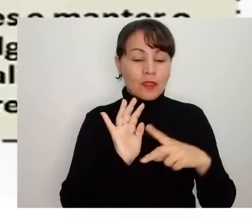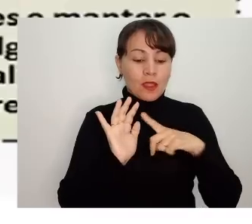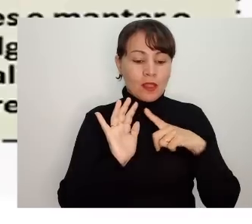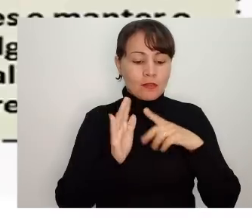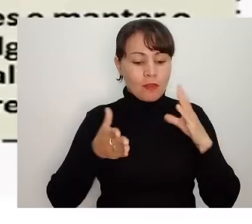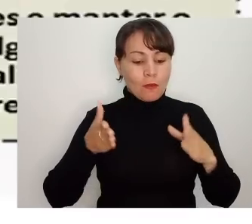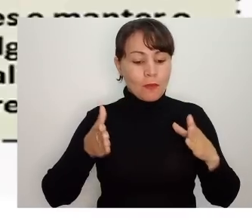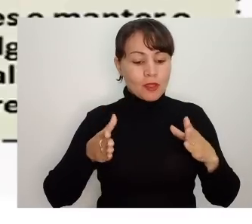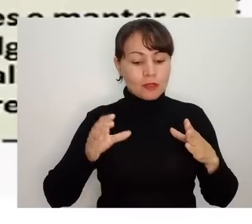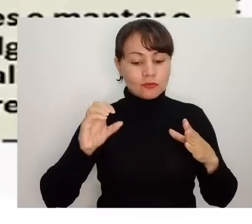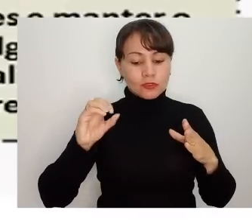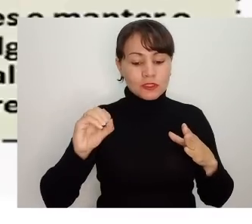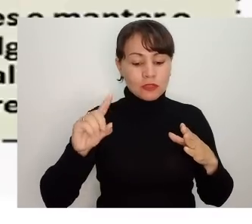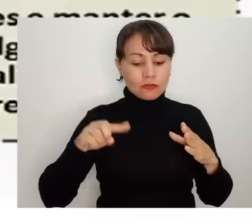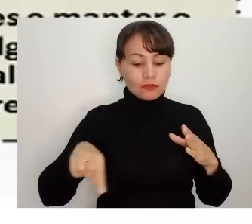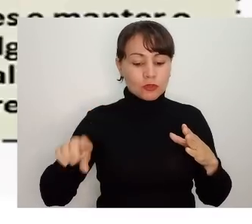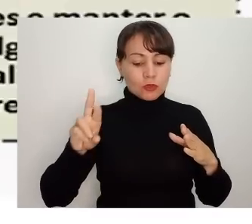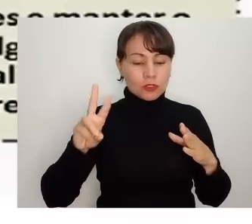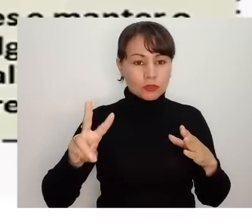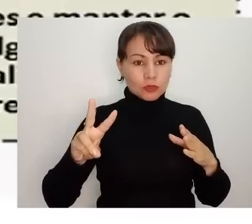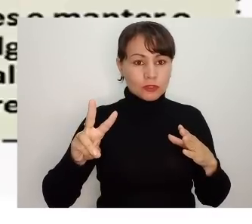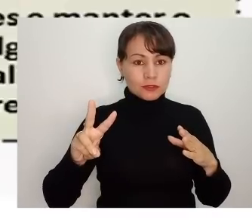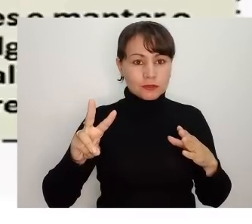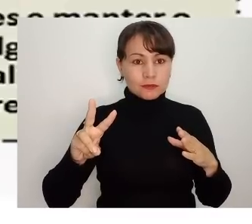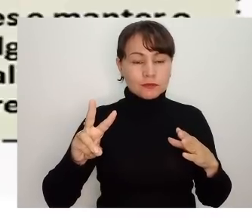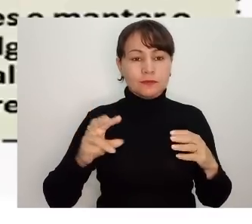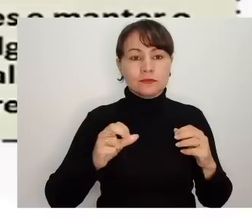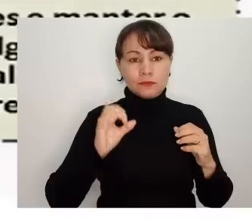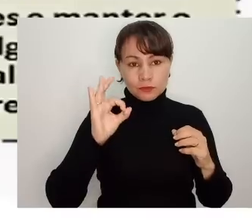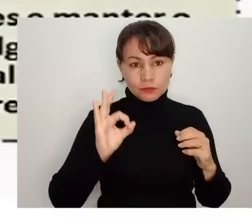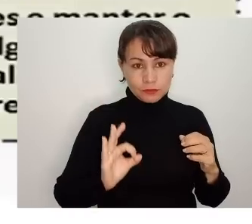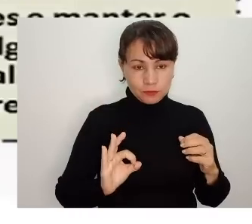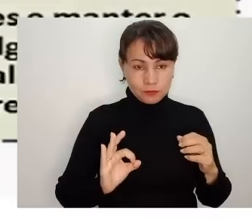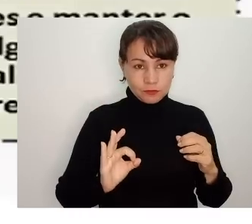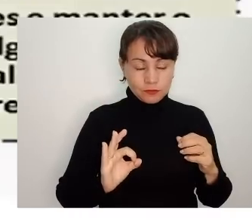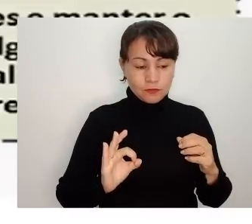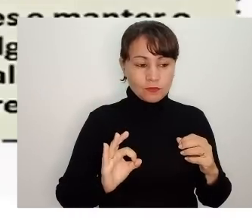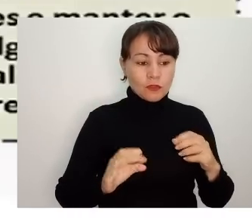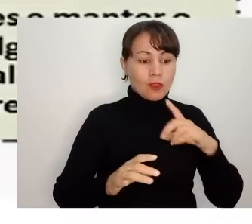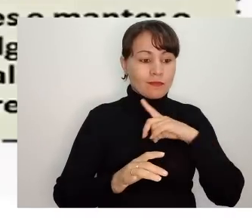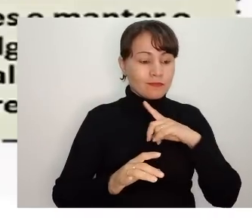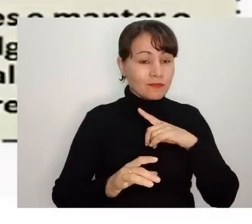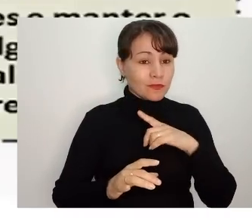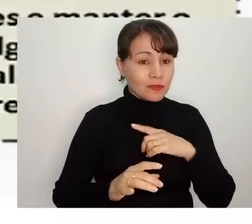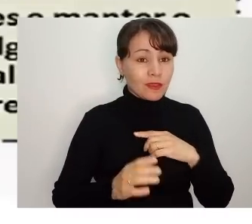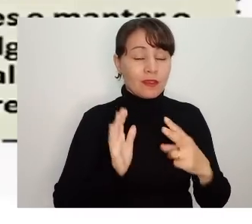ela tem uma duração de 0,2 a 2 segundos. Então, ela é muito rápida.